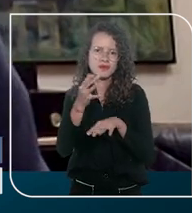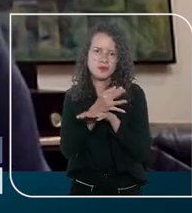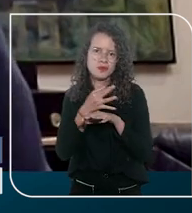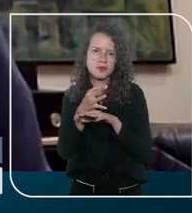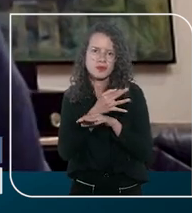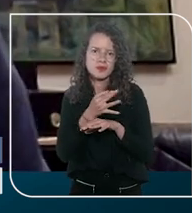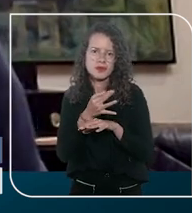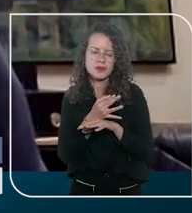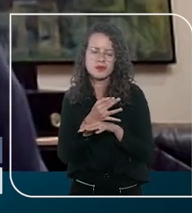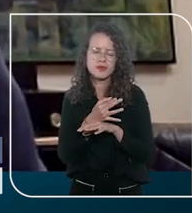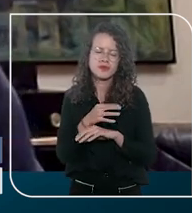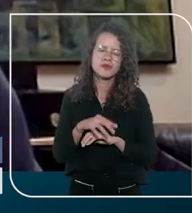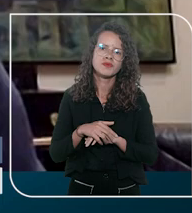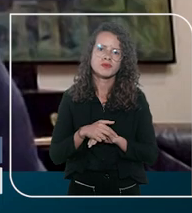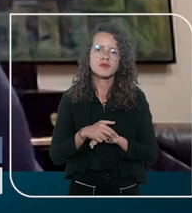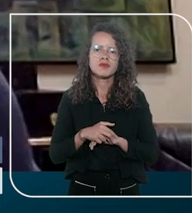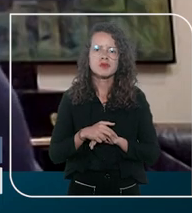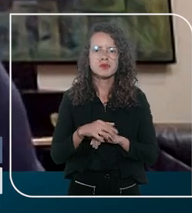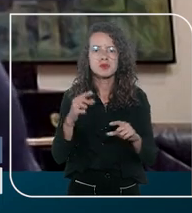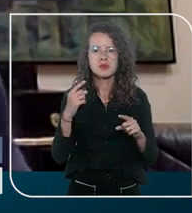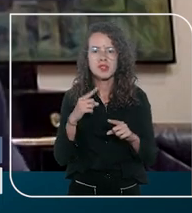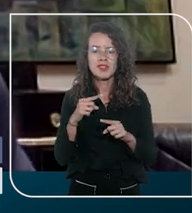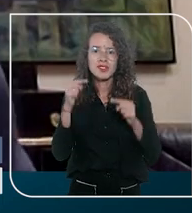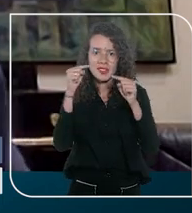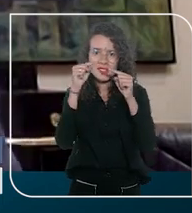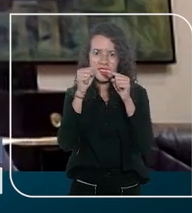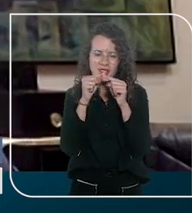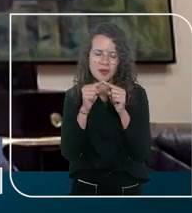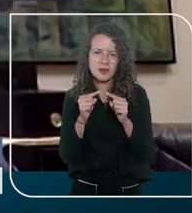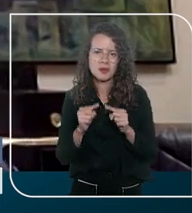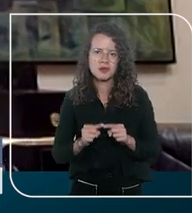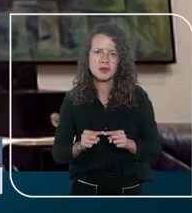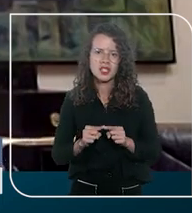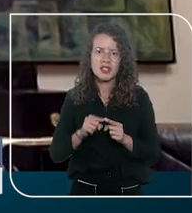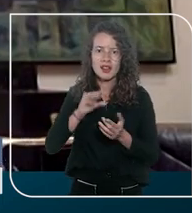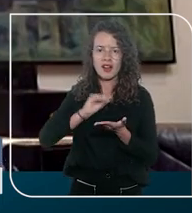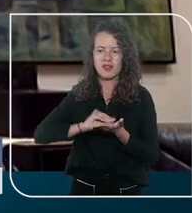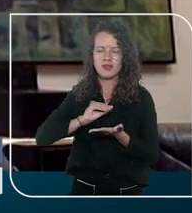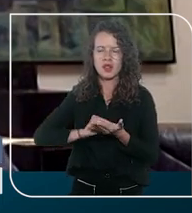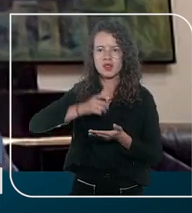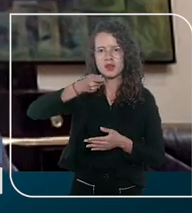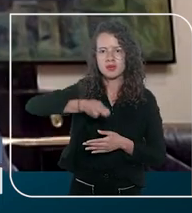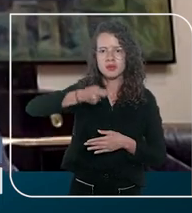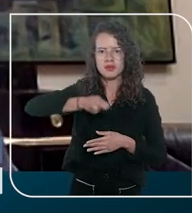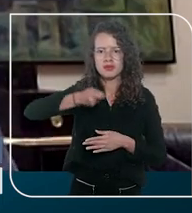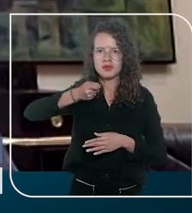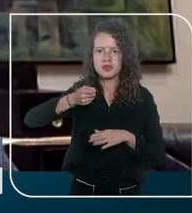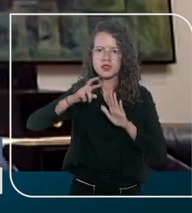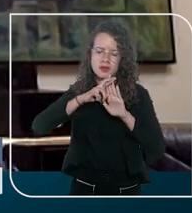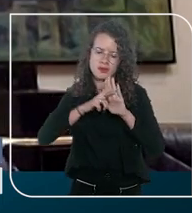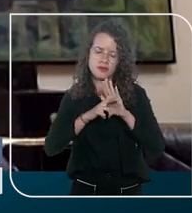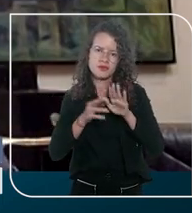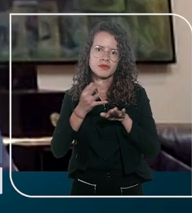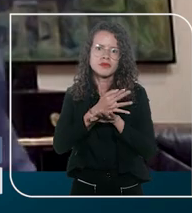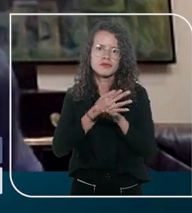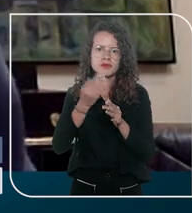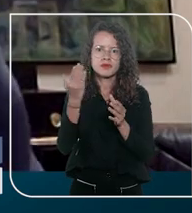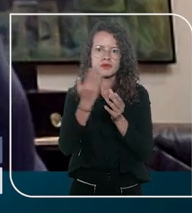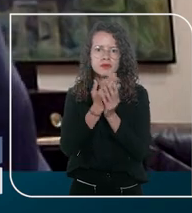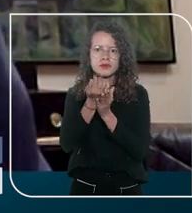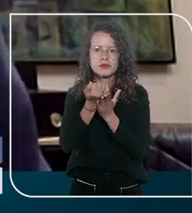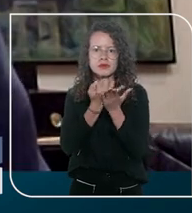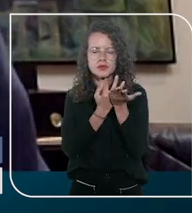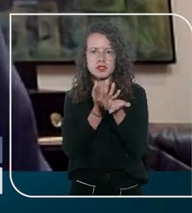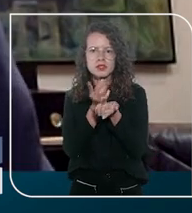vício substancial, que é o caso da falta do requisito formal do embargo de divergência, do requisito